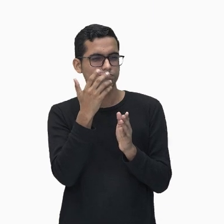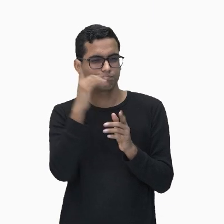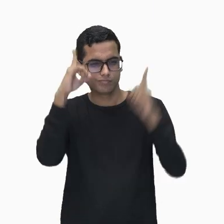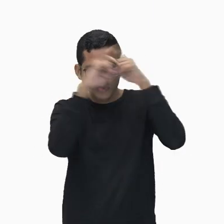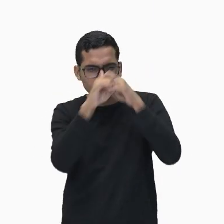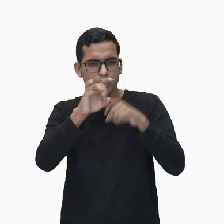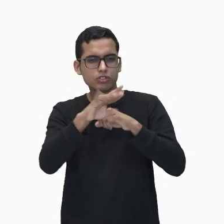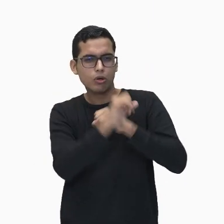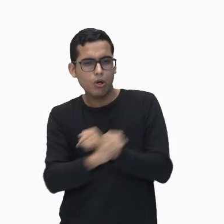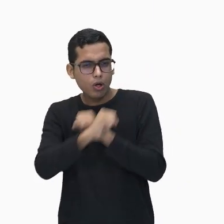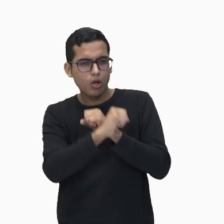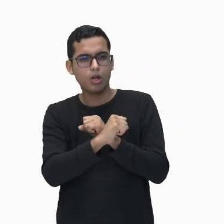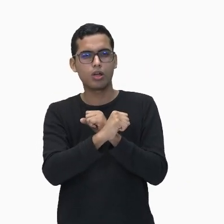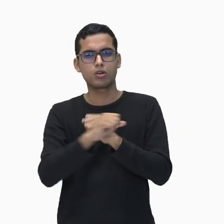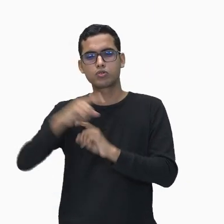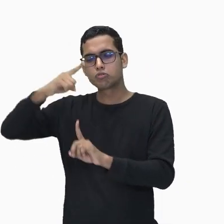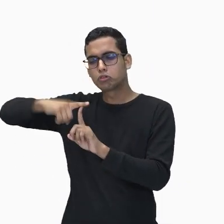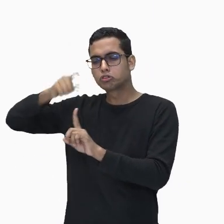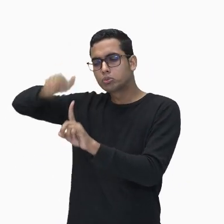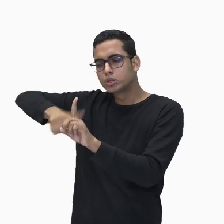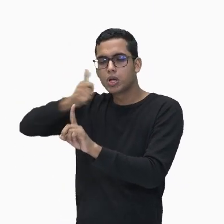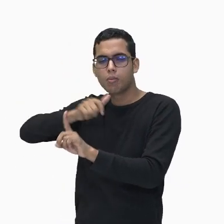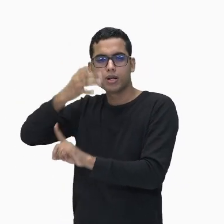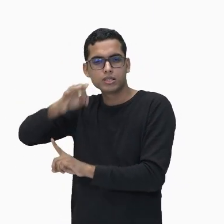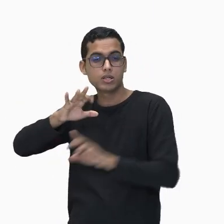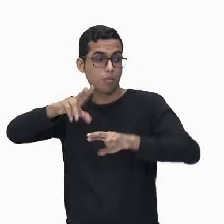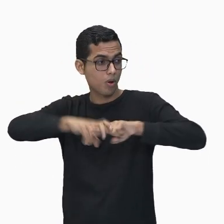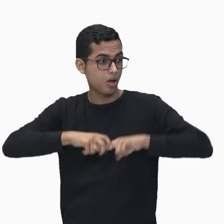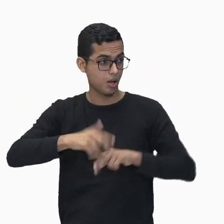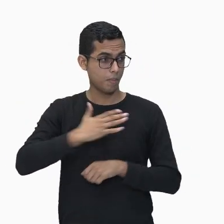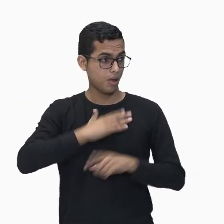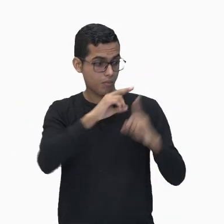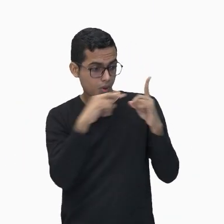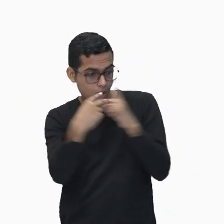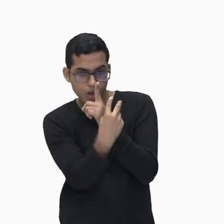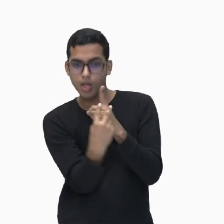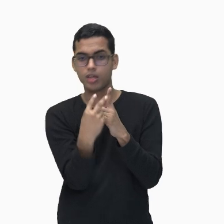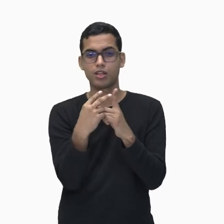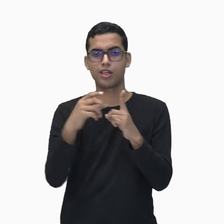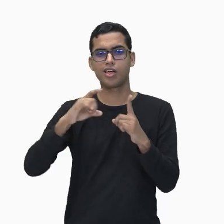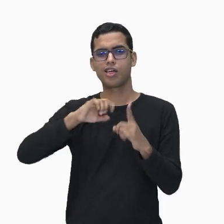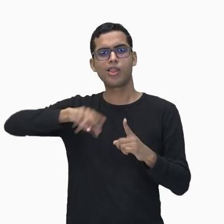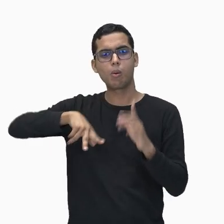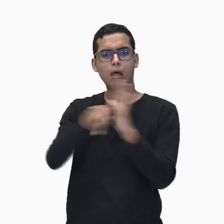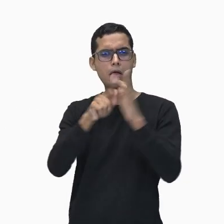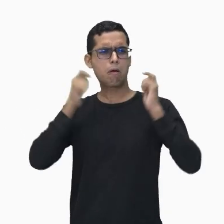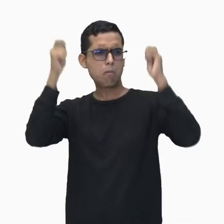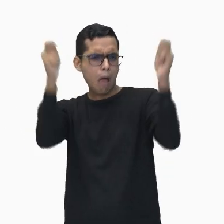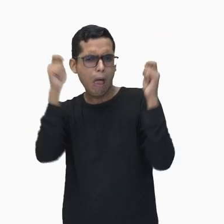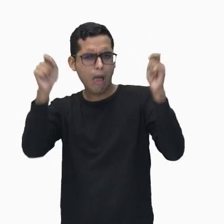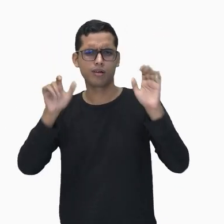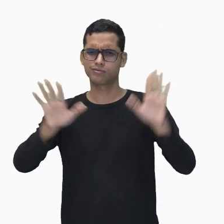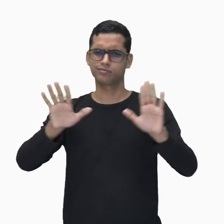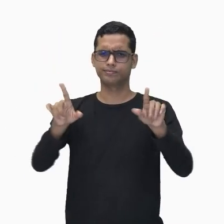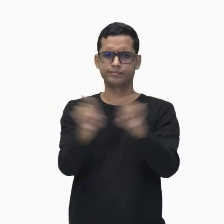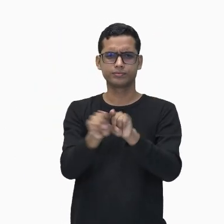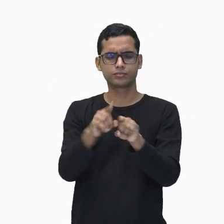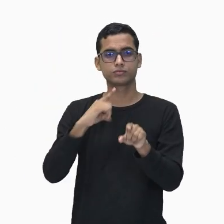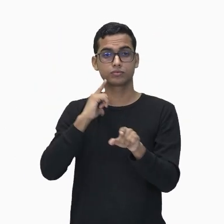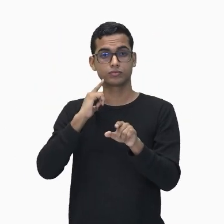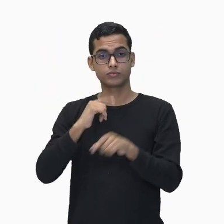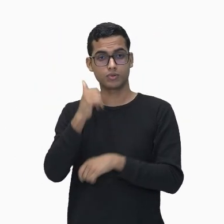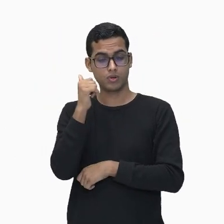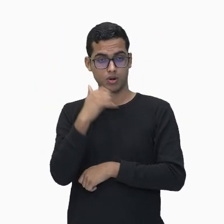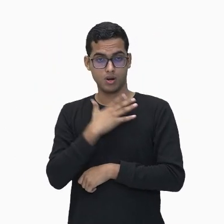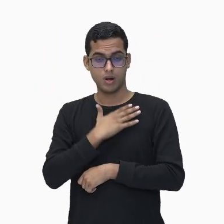vou defender um certo tipo de mulher. Exatamente porque a minha perspectiva não é militante. Nem a condição feminina